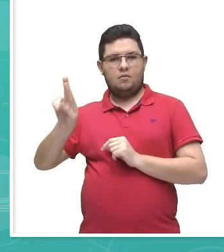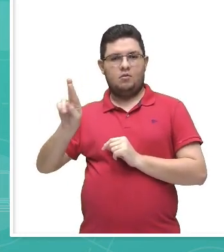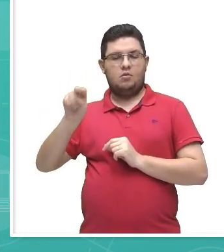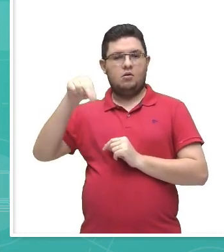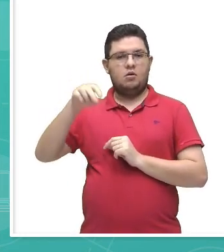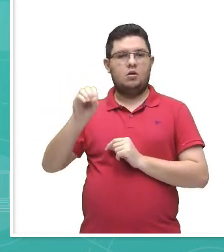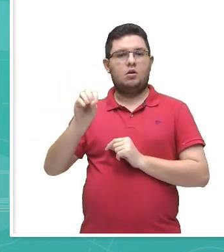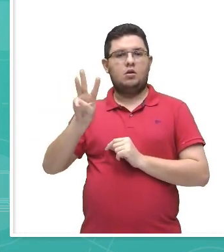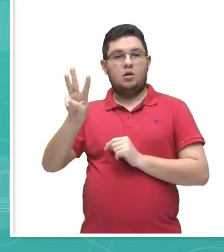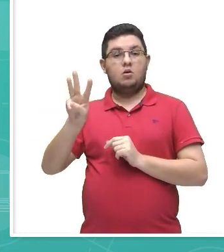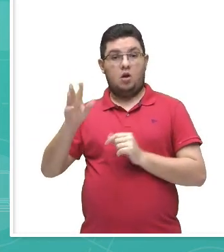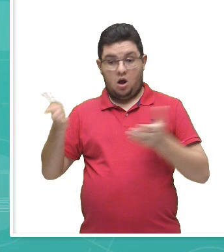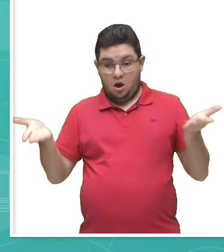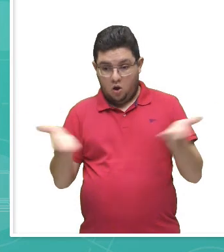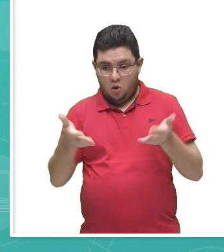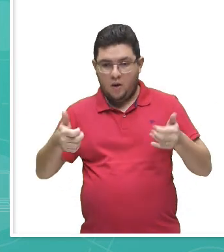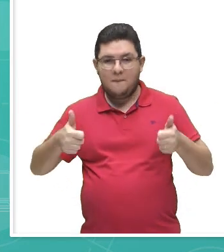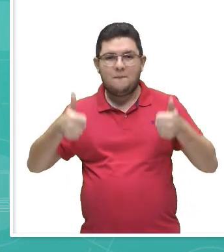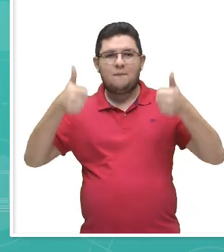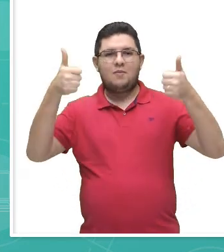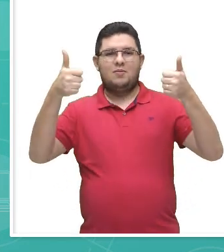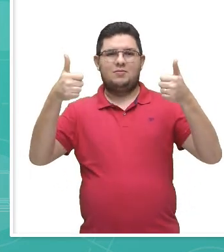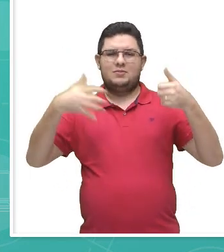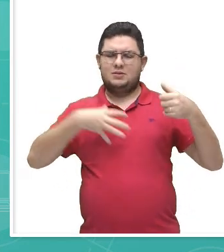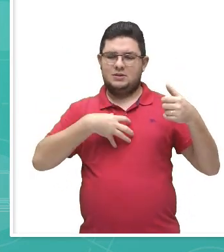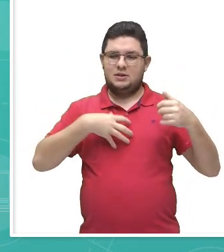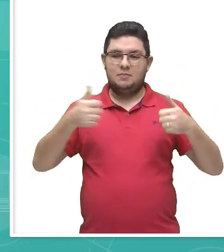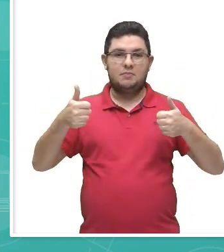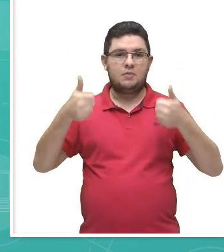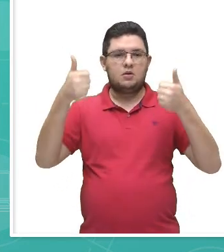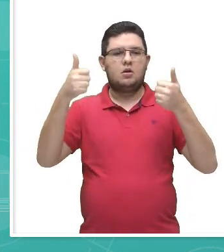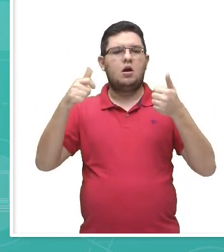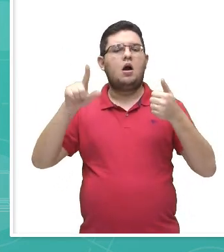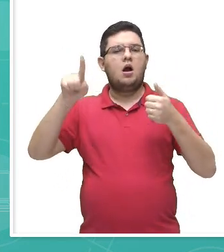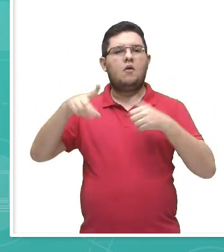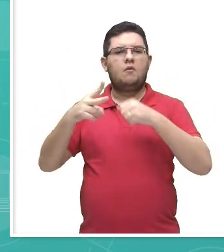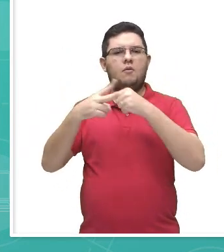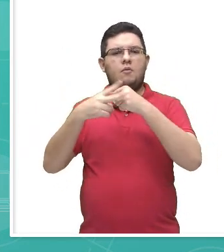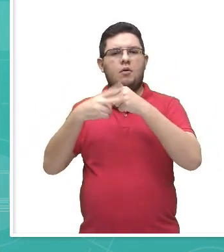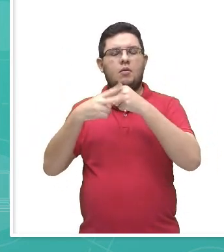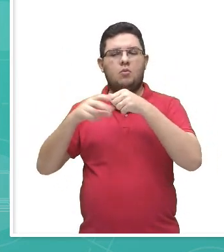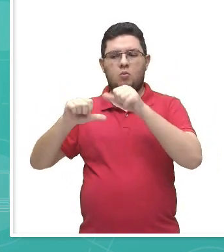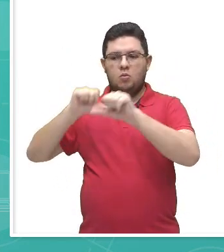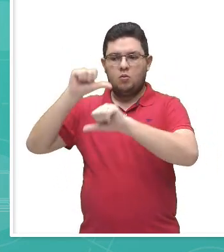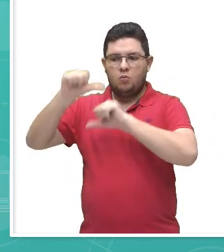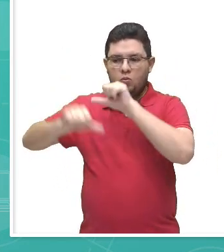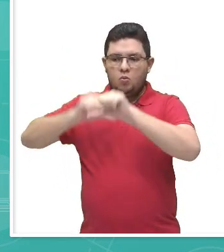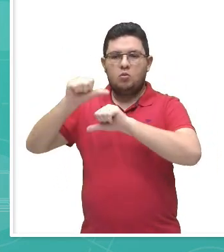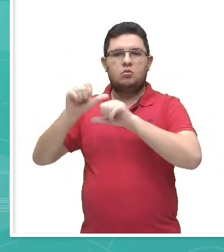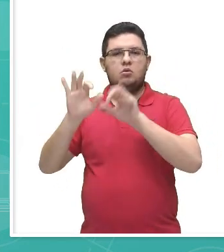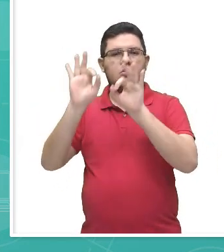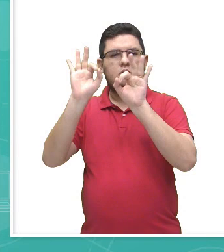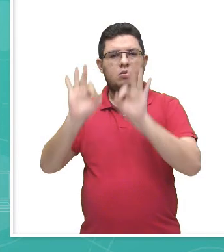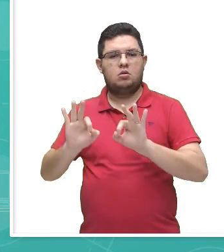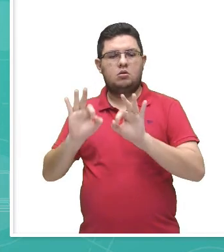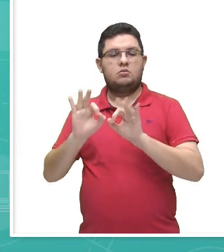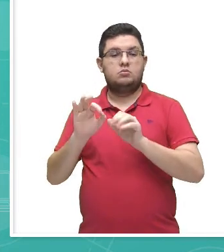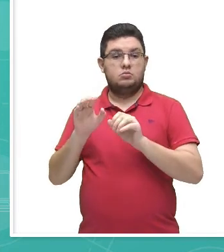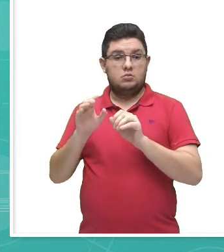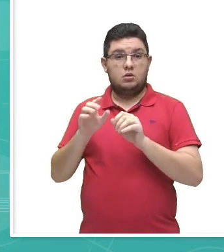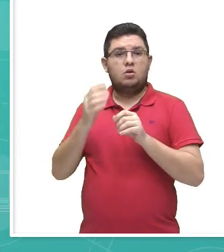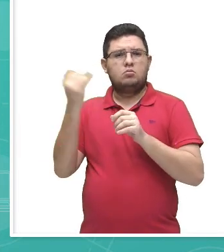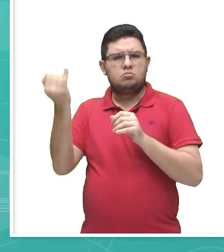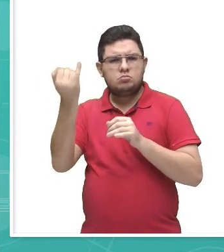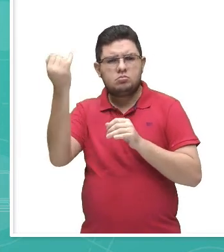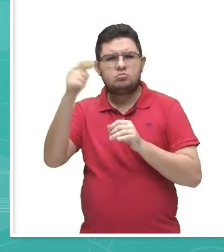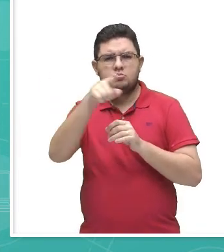to be conjugado corretamente aí no presente. E, aliás, essa é uma informação importante. Verifique sempre o verbo, é